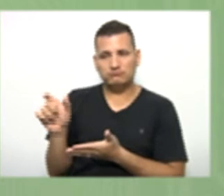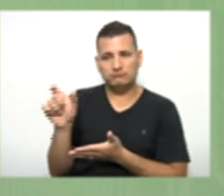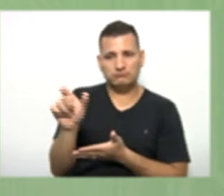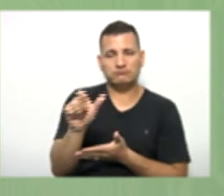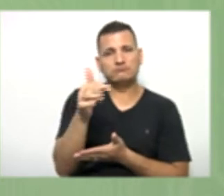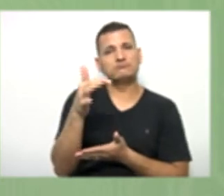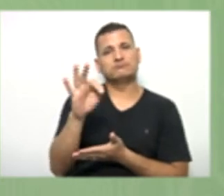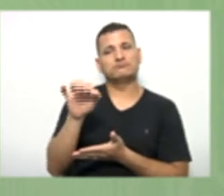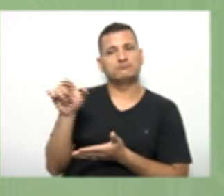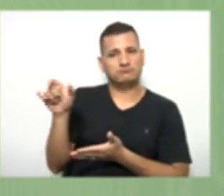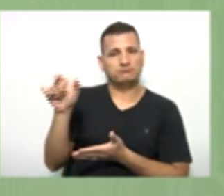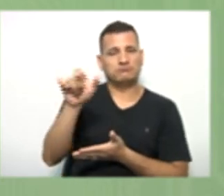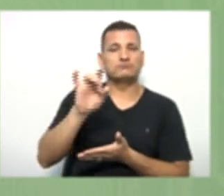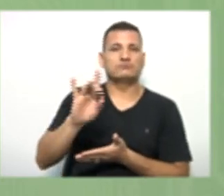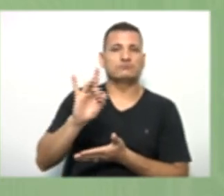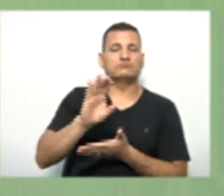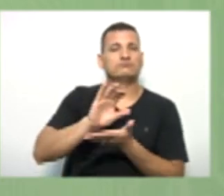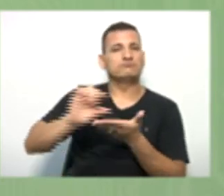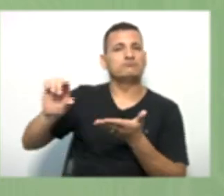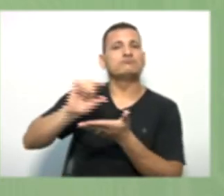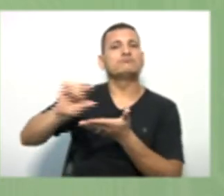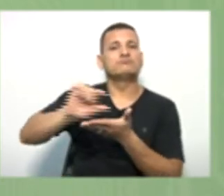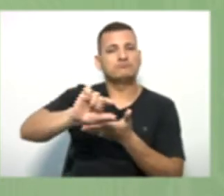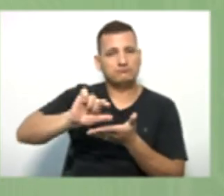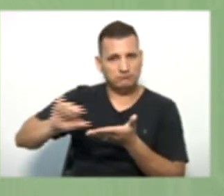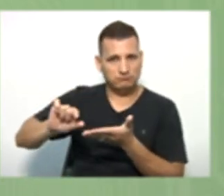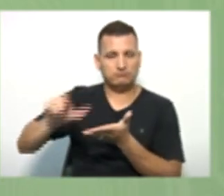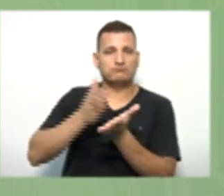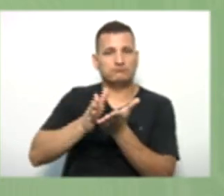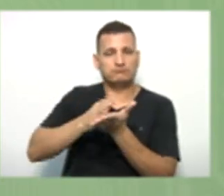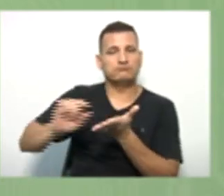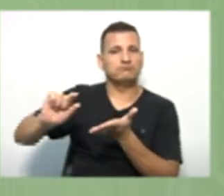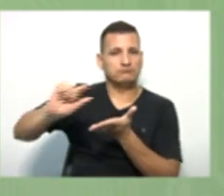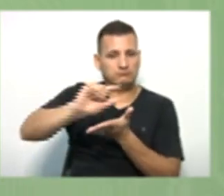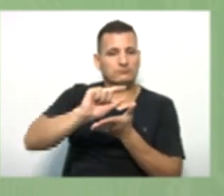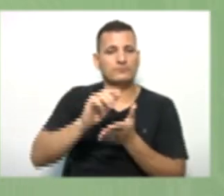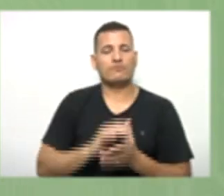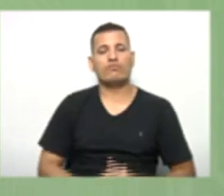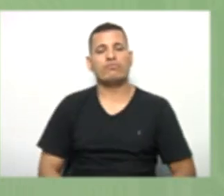sobra. Participaram cada um com 10%. Então, vamos lá.